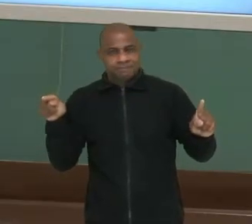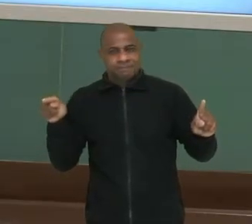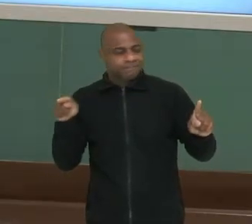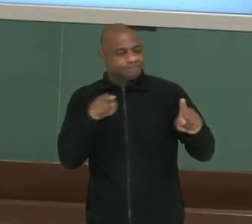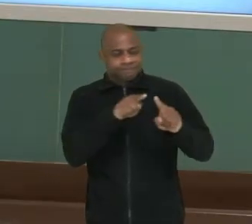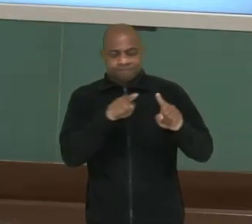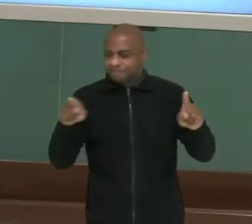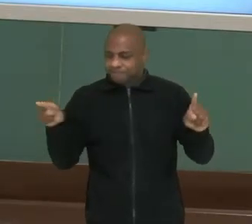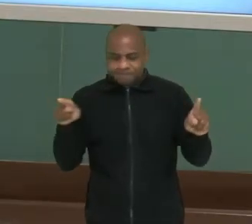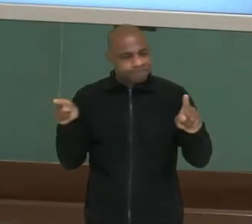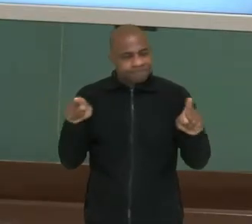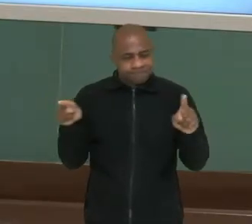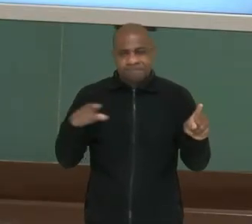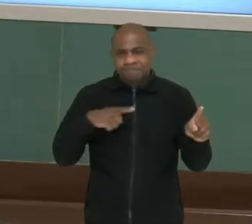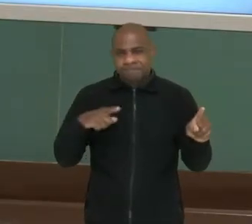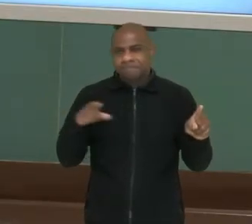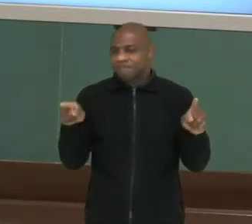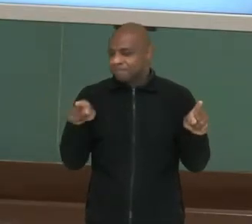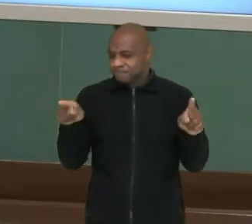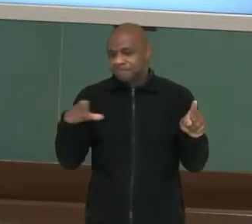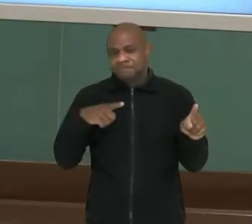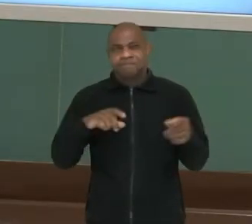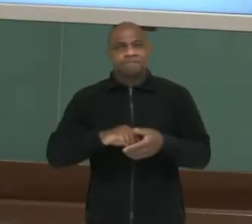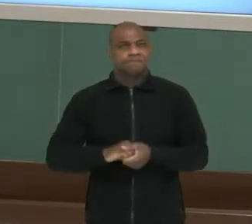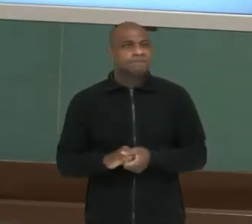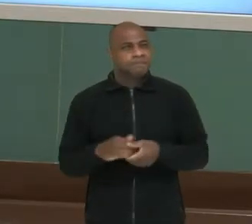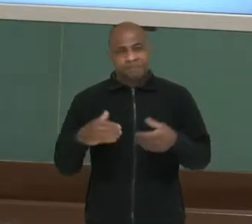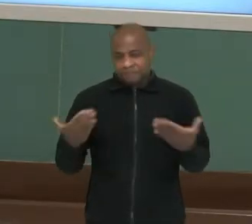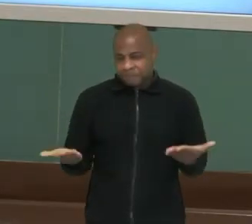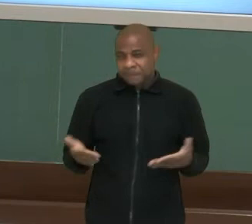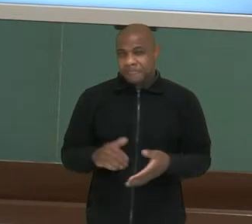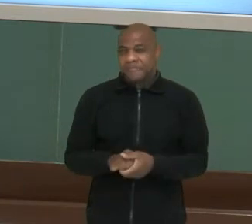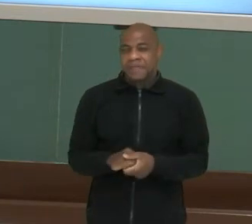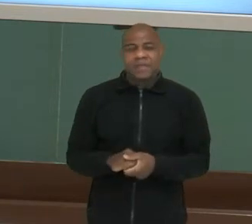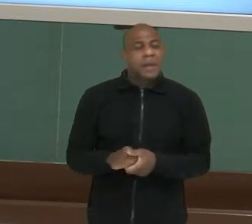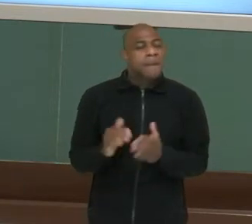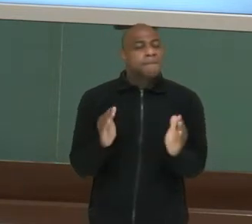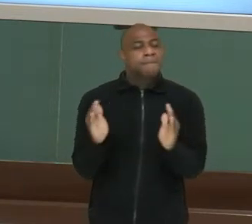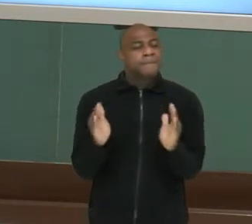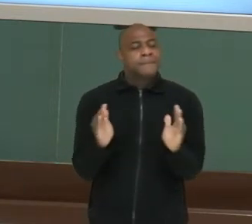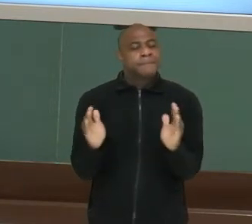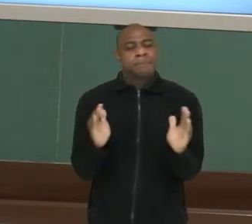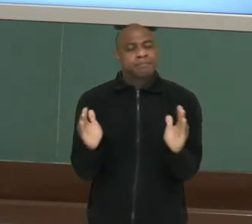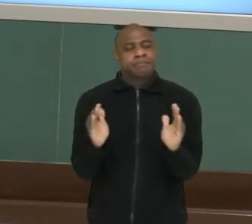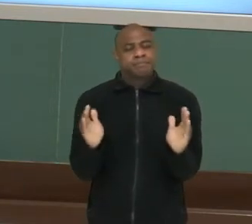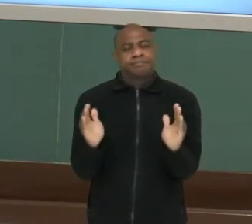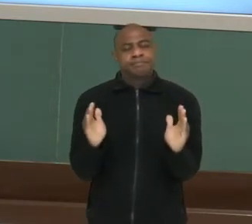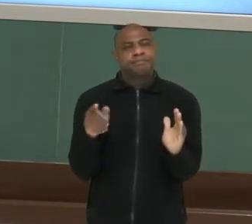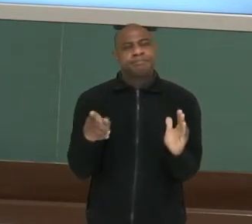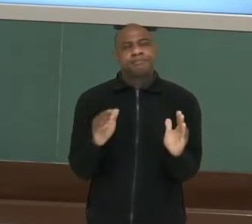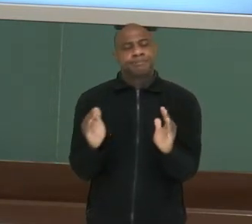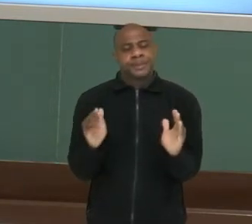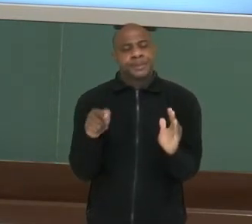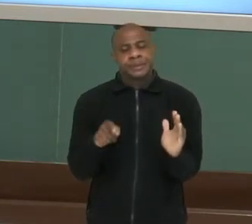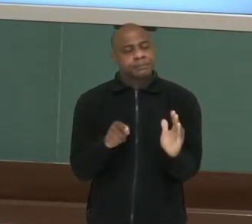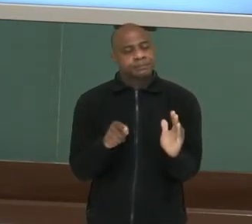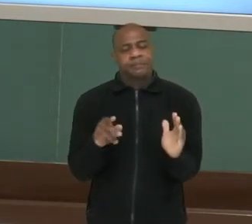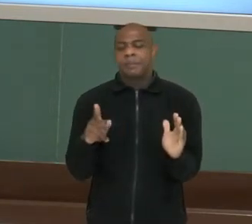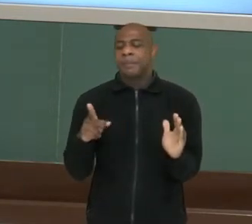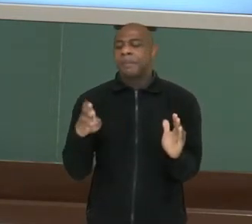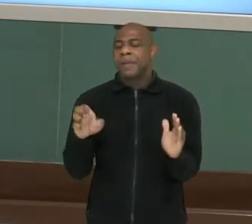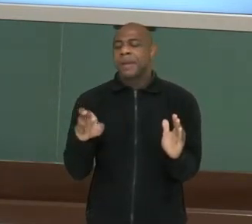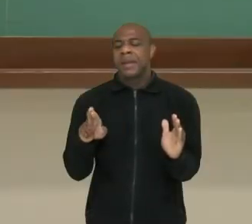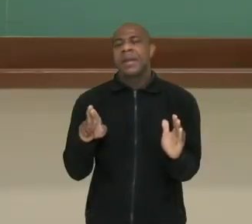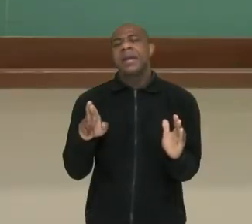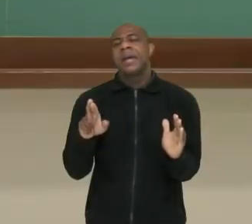consecutivas ou entre dois vales consecutivos. Pessoal, período. Período é algo bem simples de você